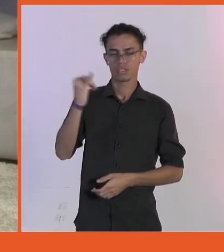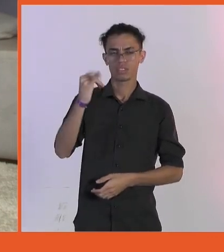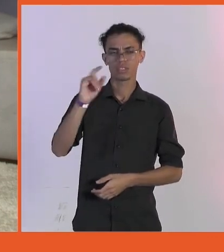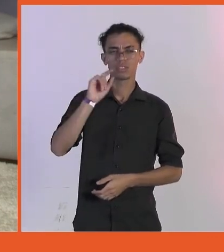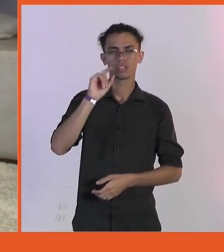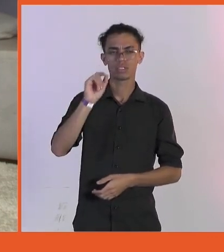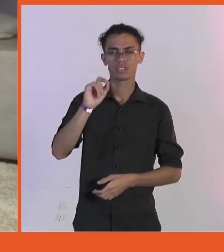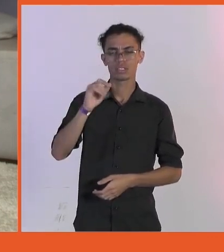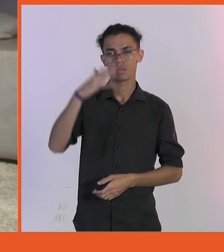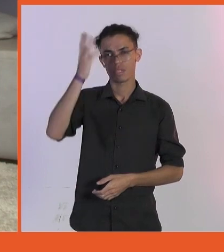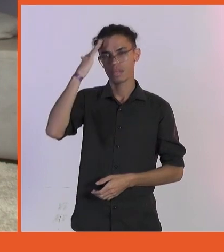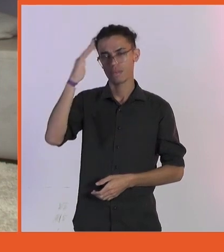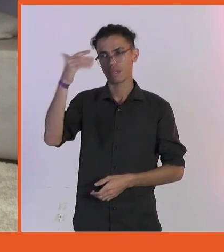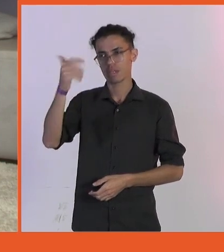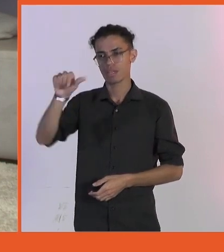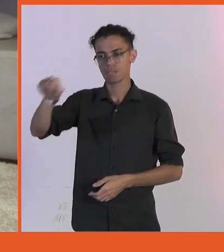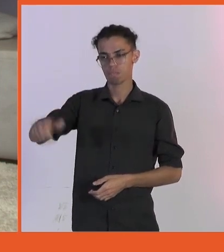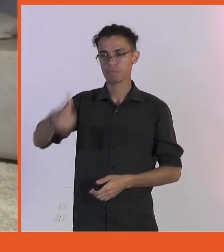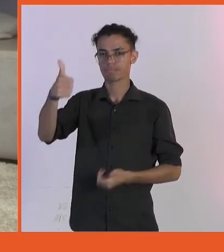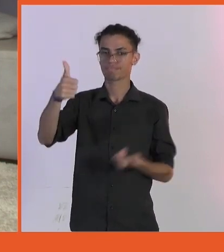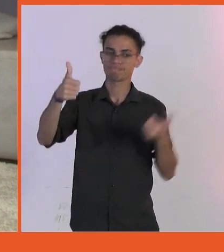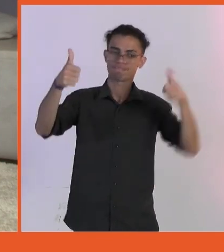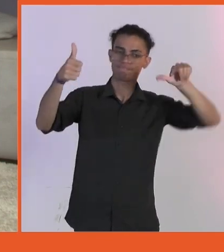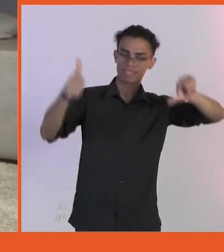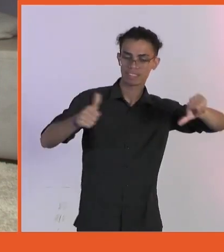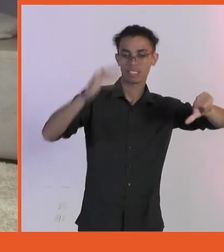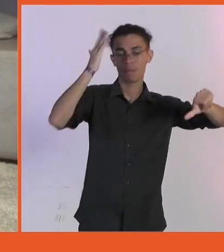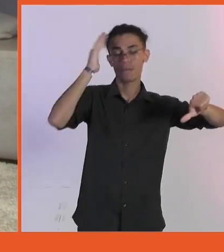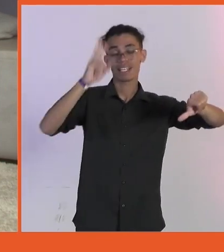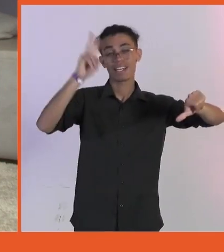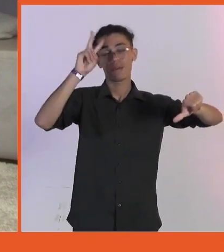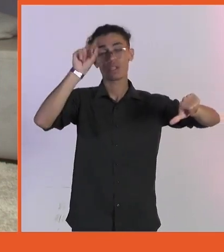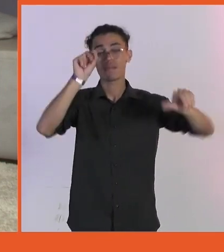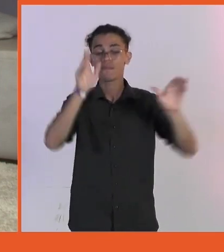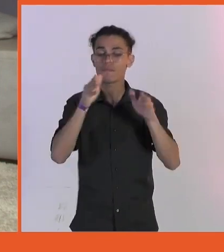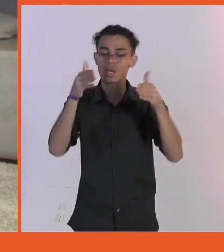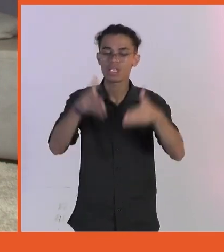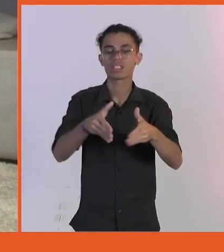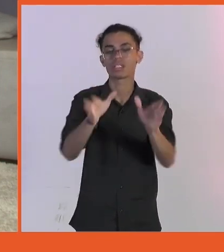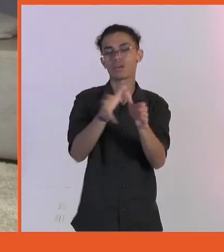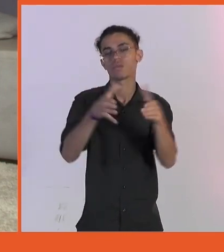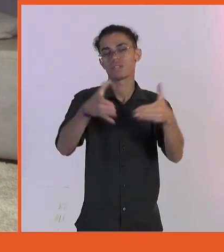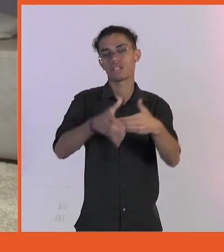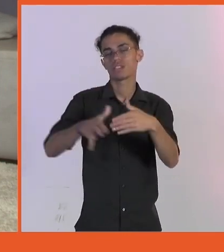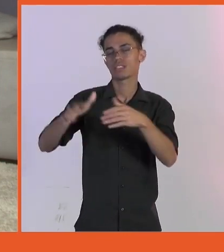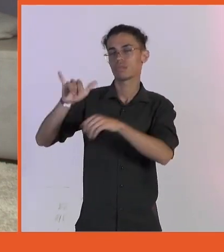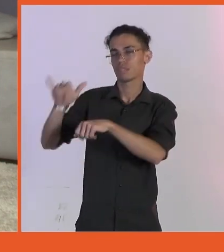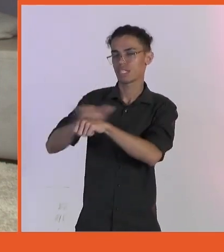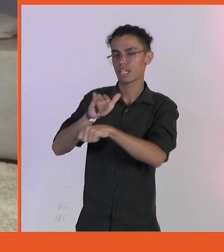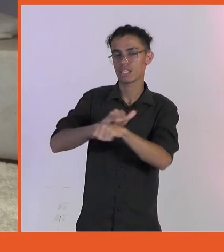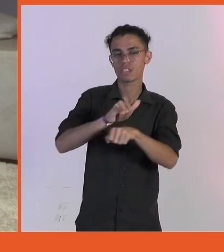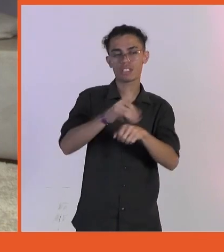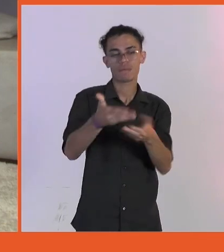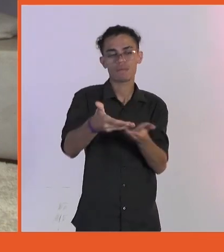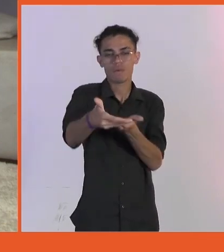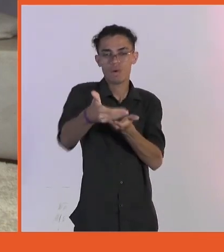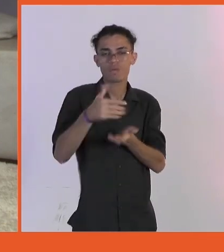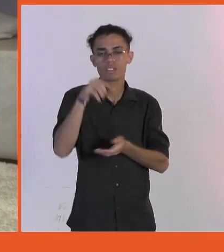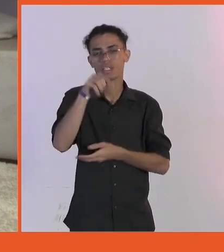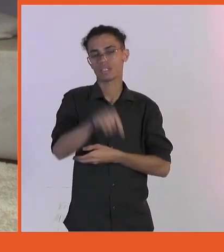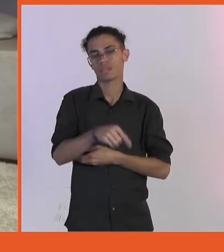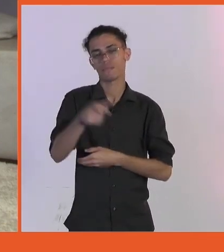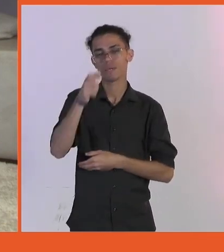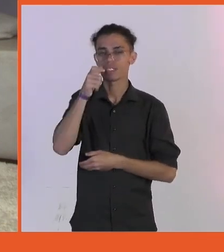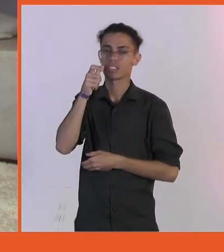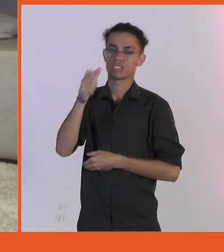que funciona e o que não funciona, sempre lembrando da sua comunidade, né? O lance da festa, de chamar o pessoal junto.